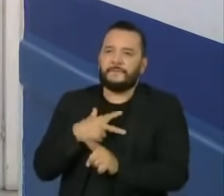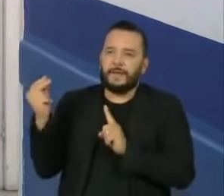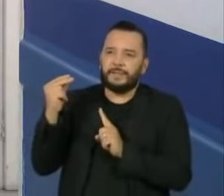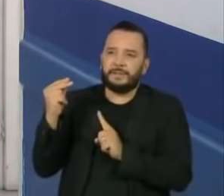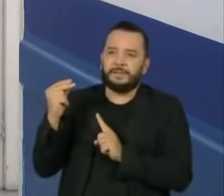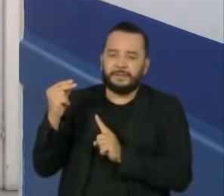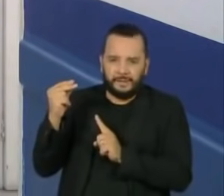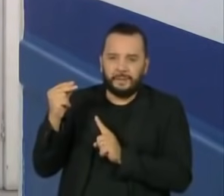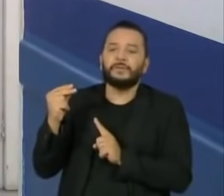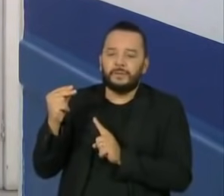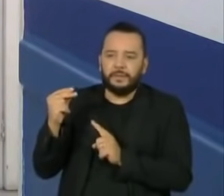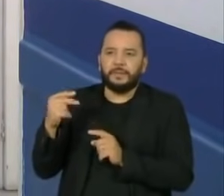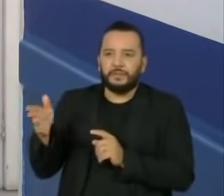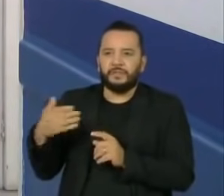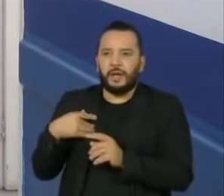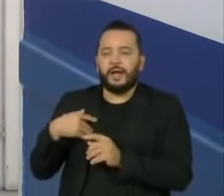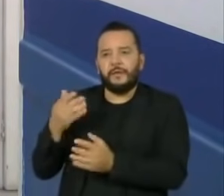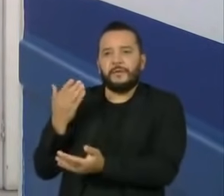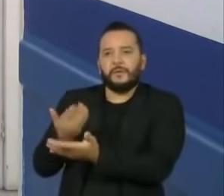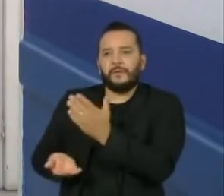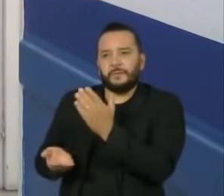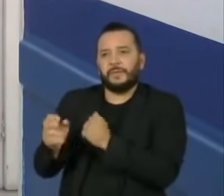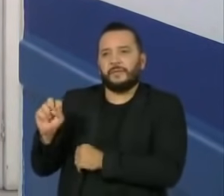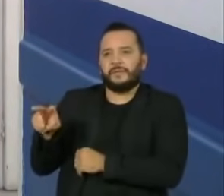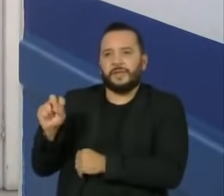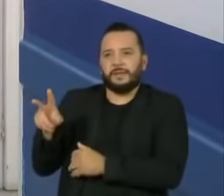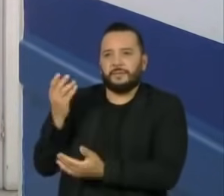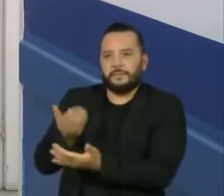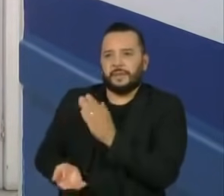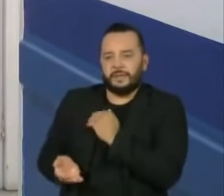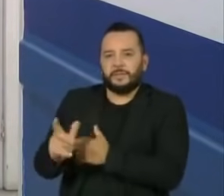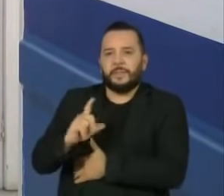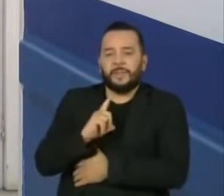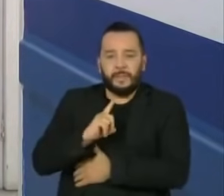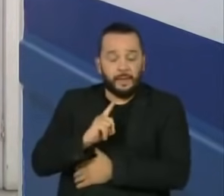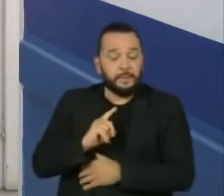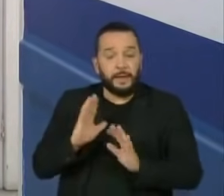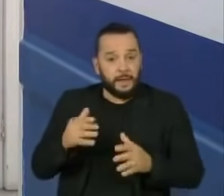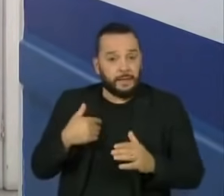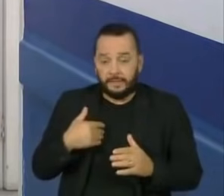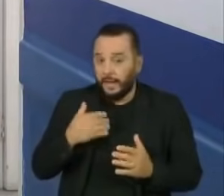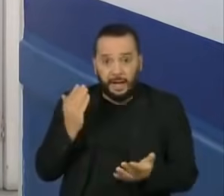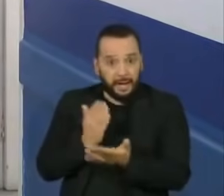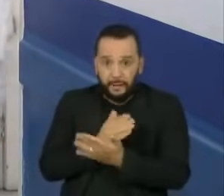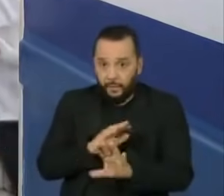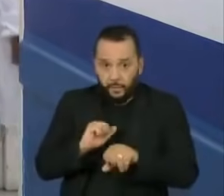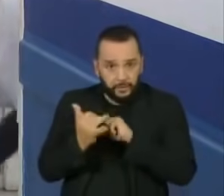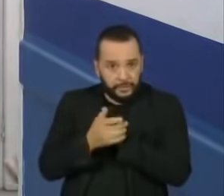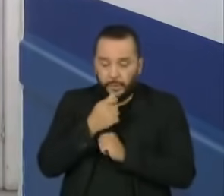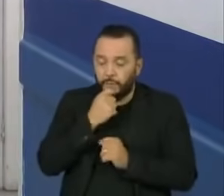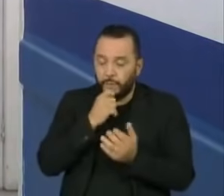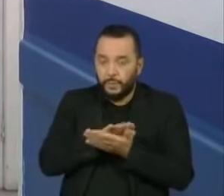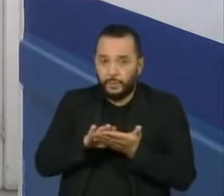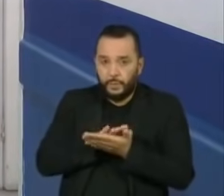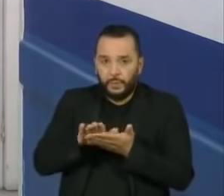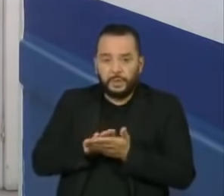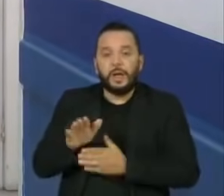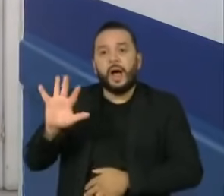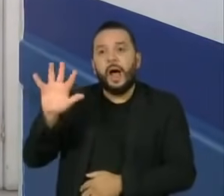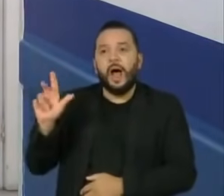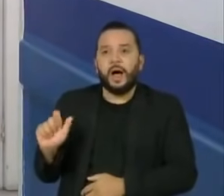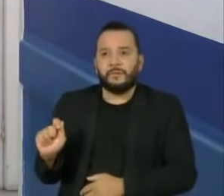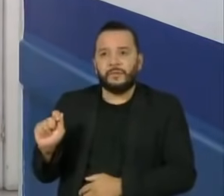contra o novo coronavírus, mas a guerra ainda não acabou. Na África, apenas 6% da